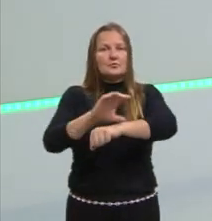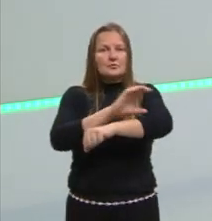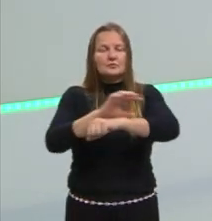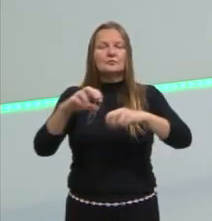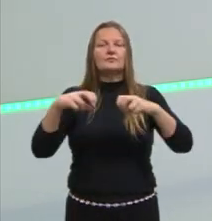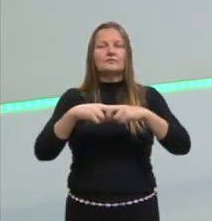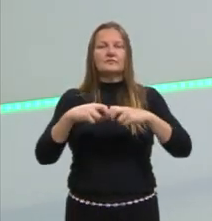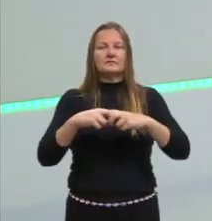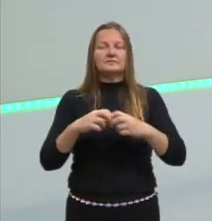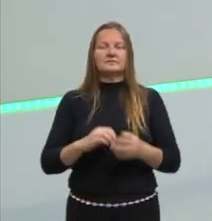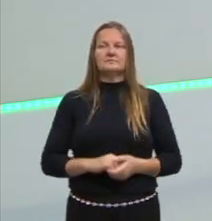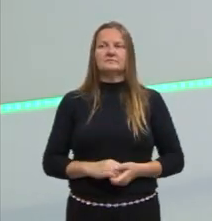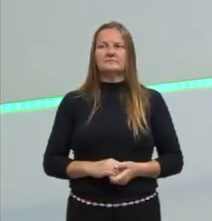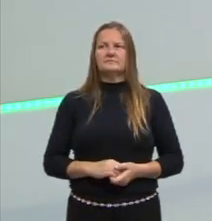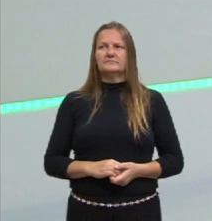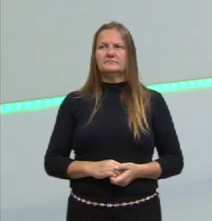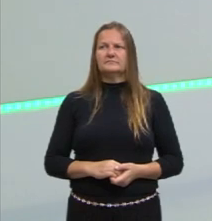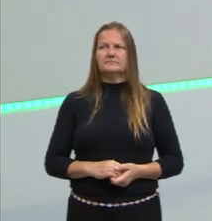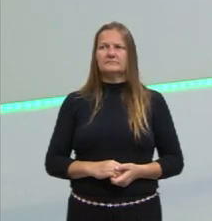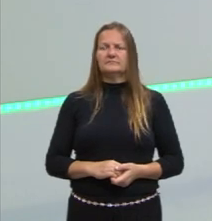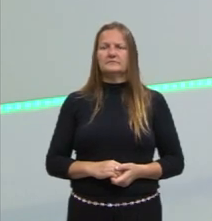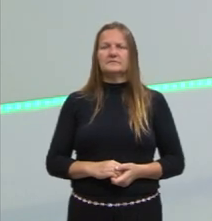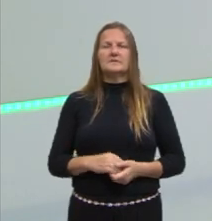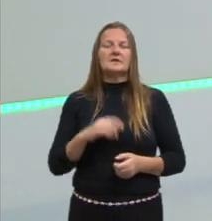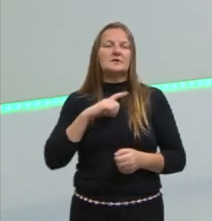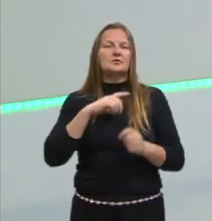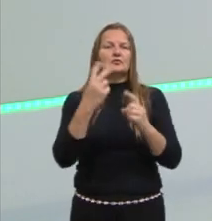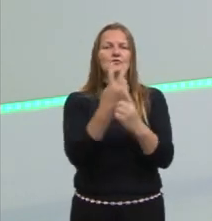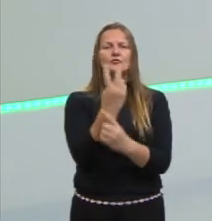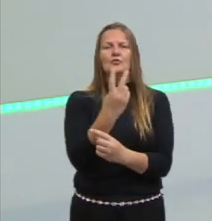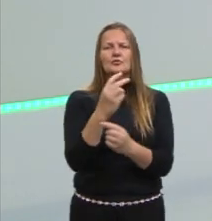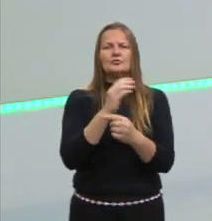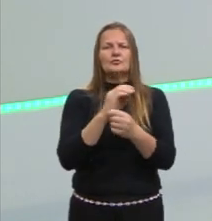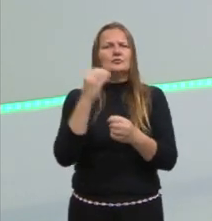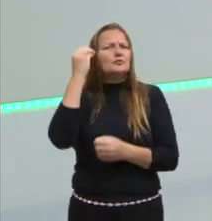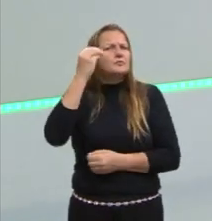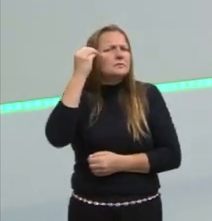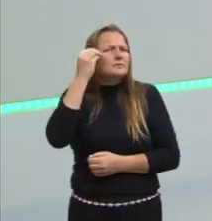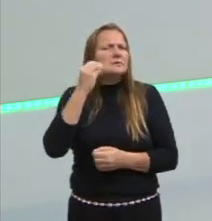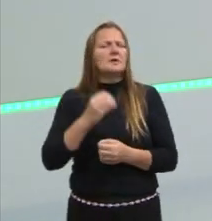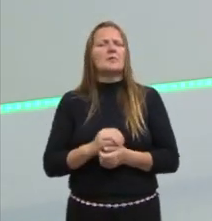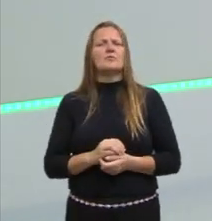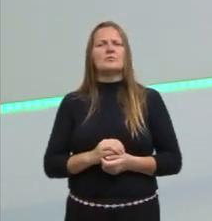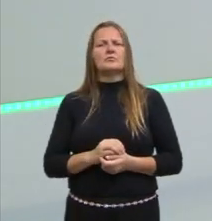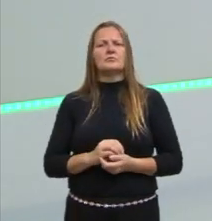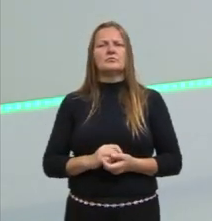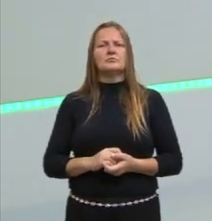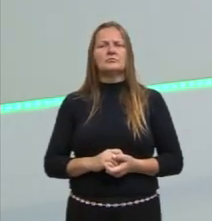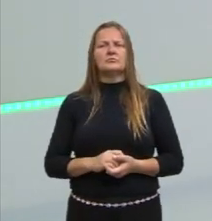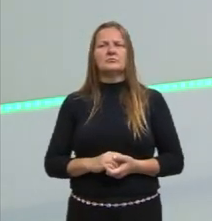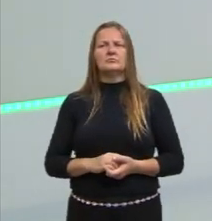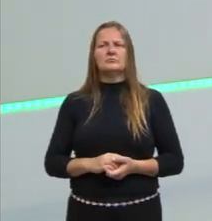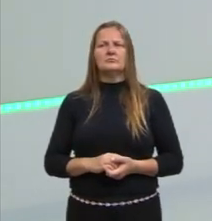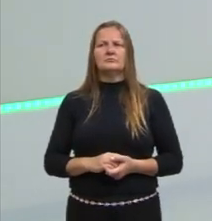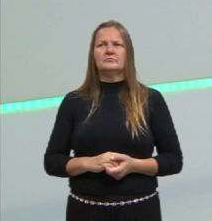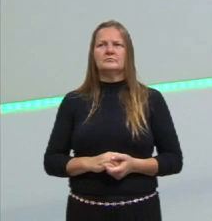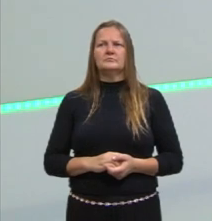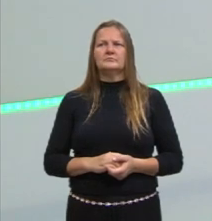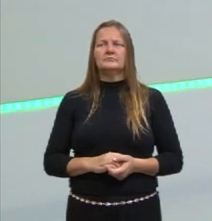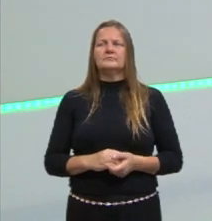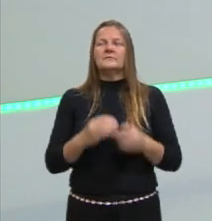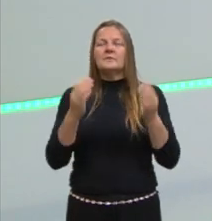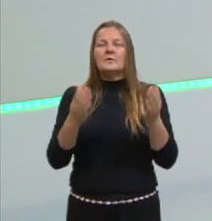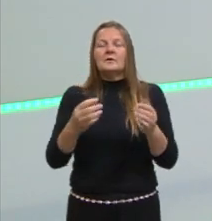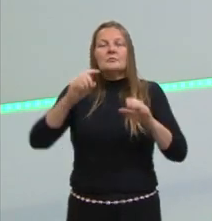física de física bacharelado física teórica experimental certo bom e agora